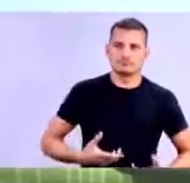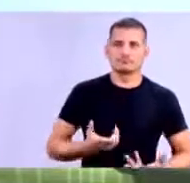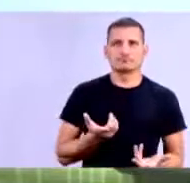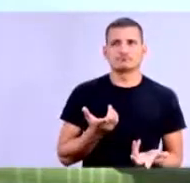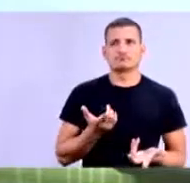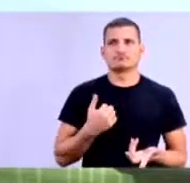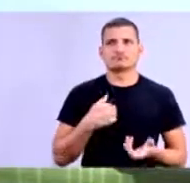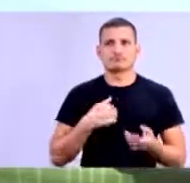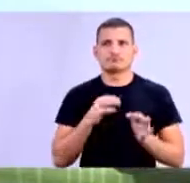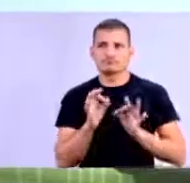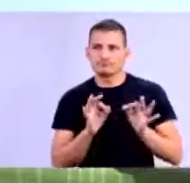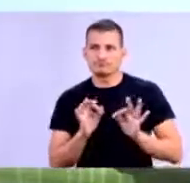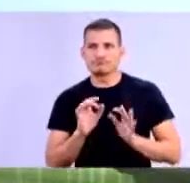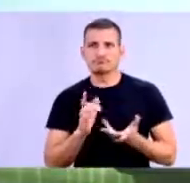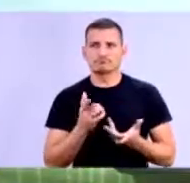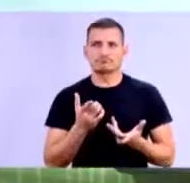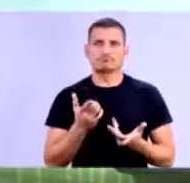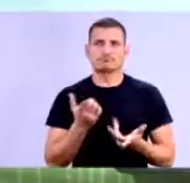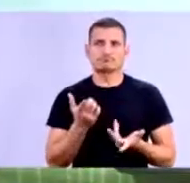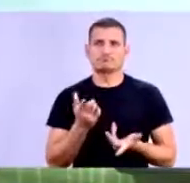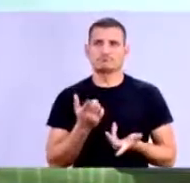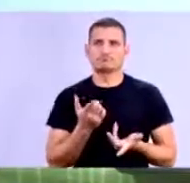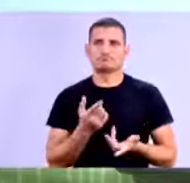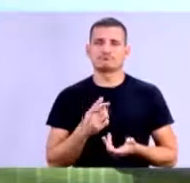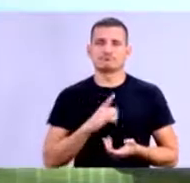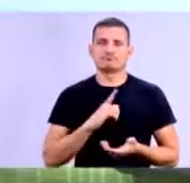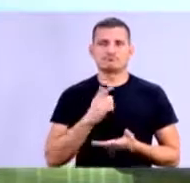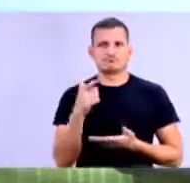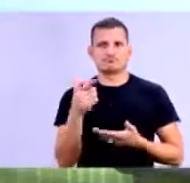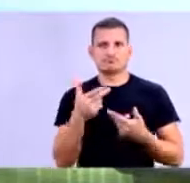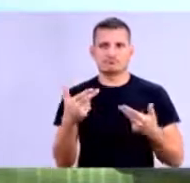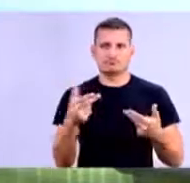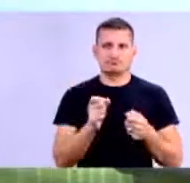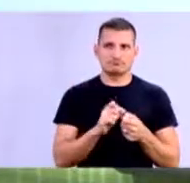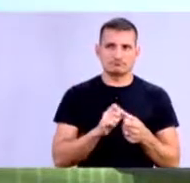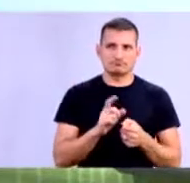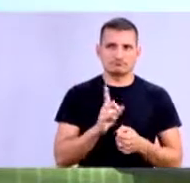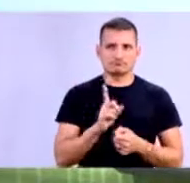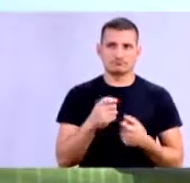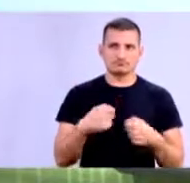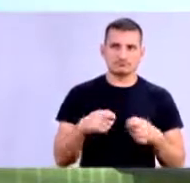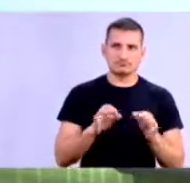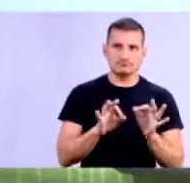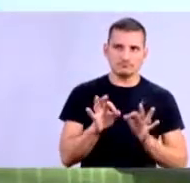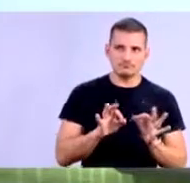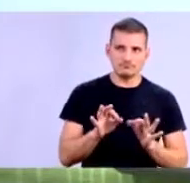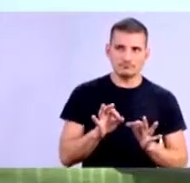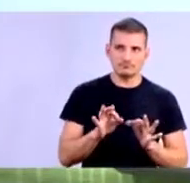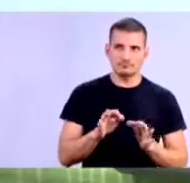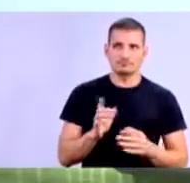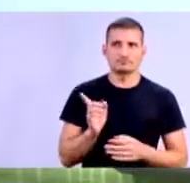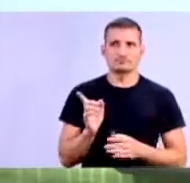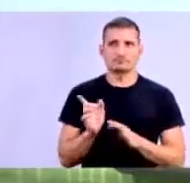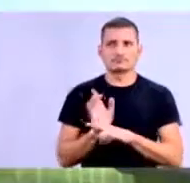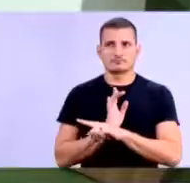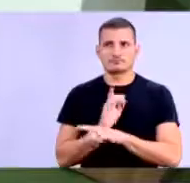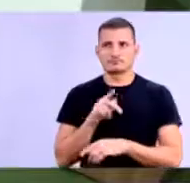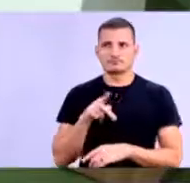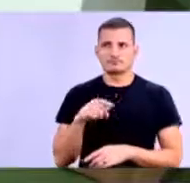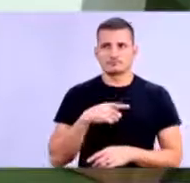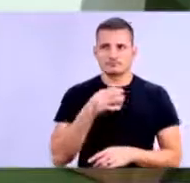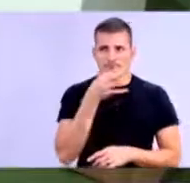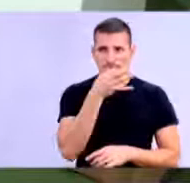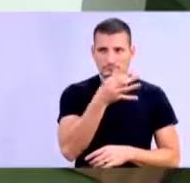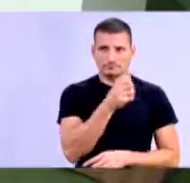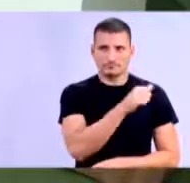vou me organizar, tô cansada, não vou levantar, tem outras coisas para fazer. Não, tem que se organizar. Professora, a senhora tem uma sugestão para